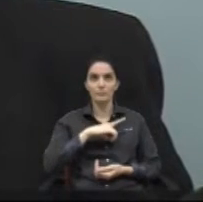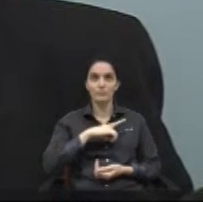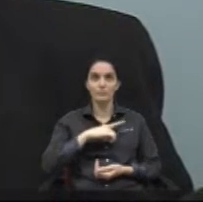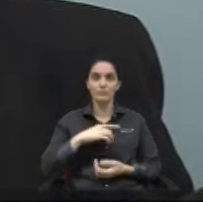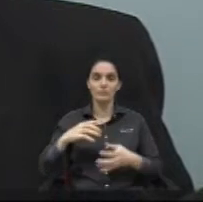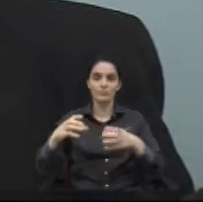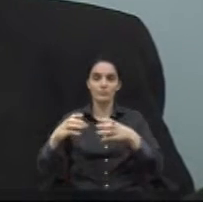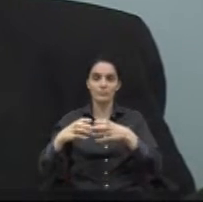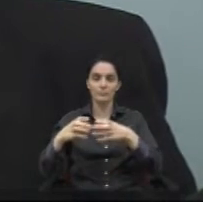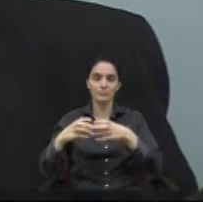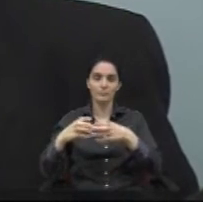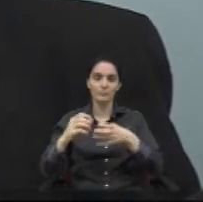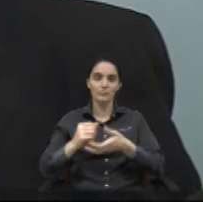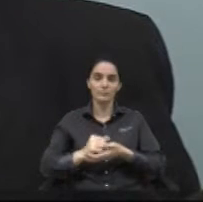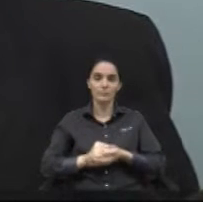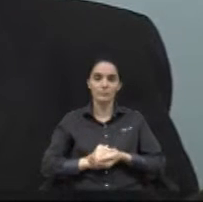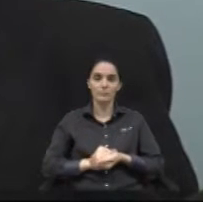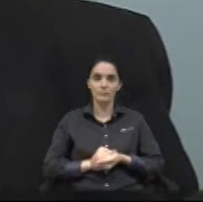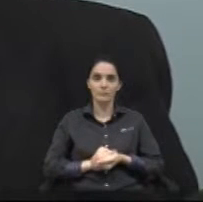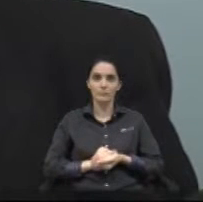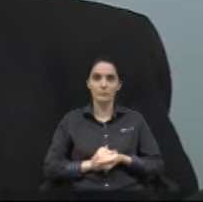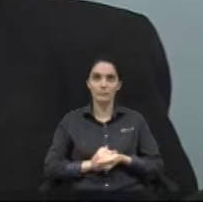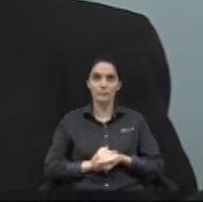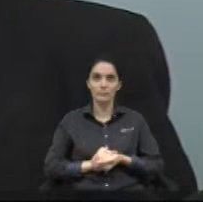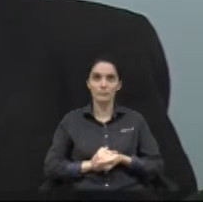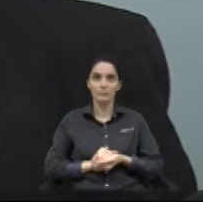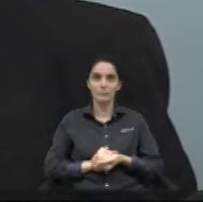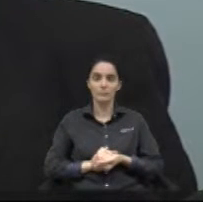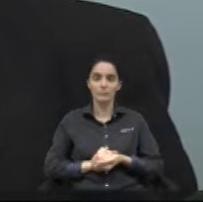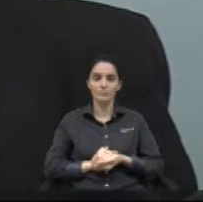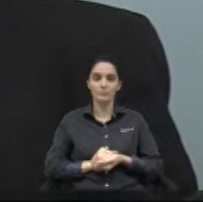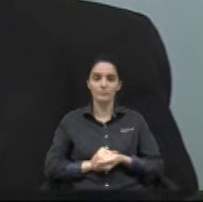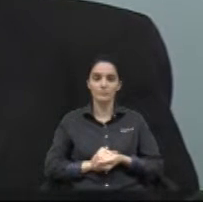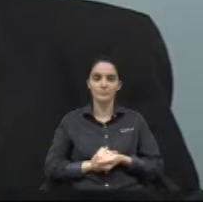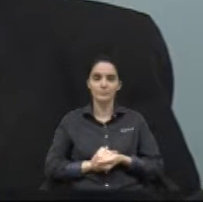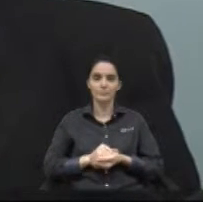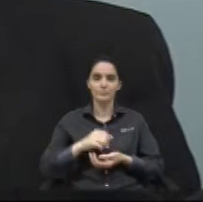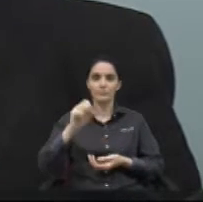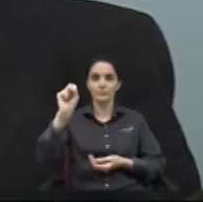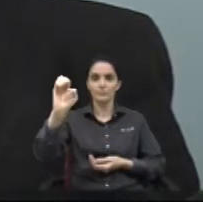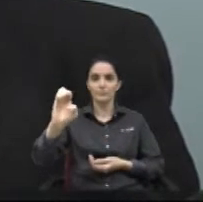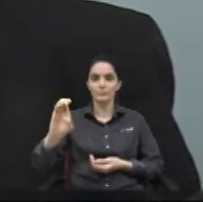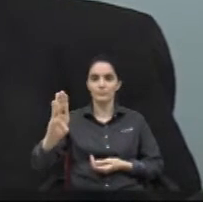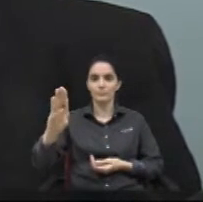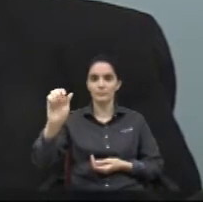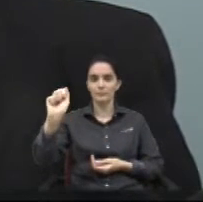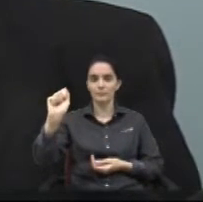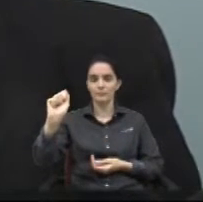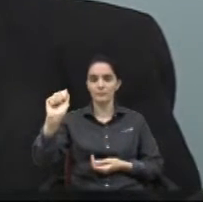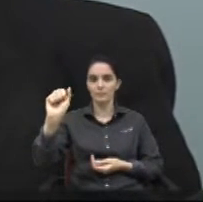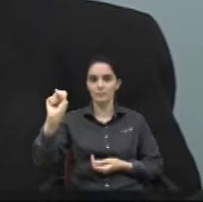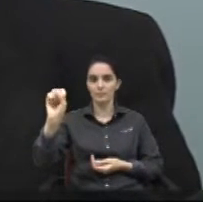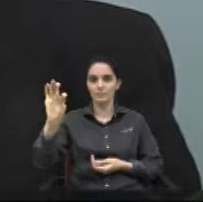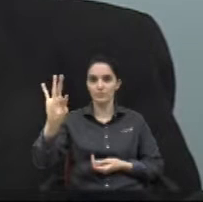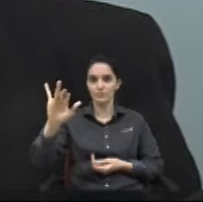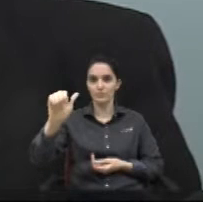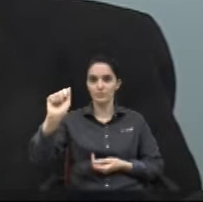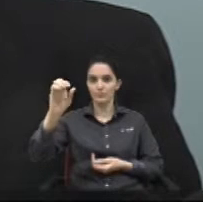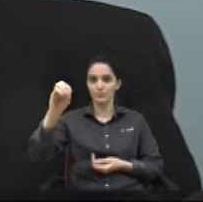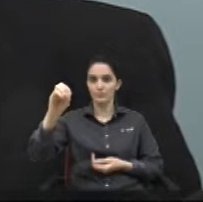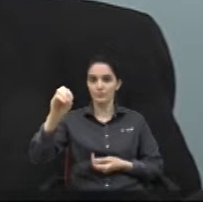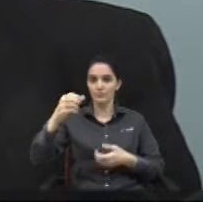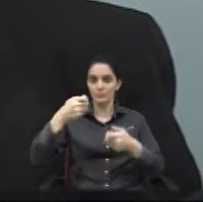que será... ou seja, quem vai vir aqui amanhã será o senhor Sebastião, não é? O secretário